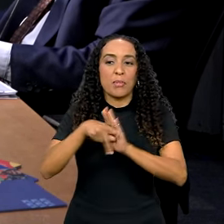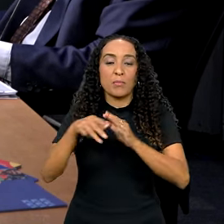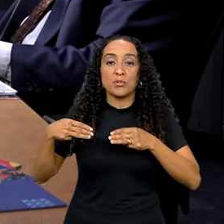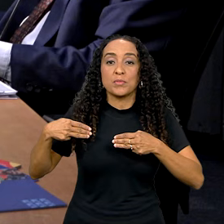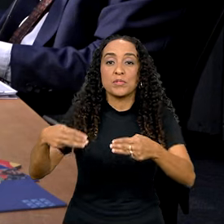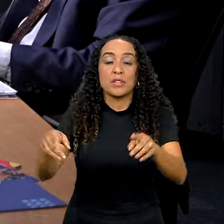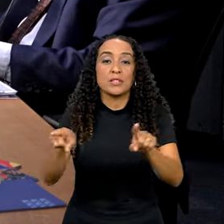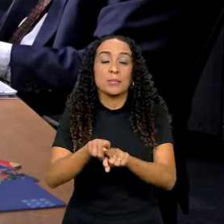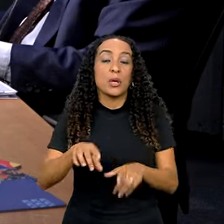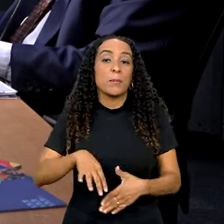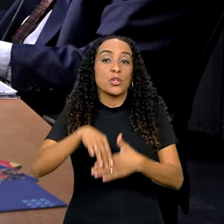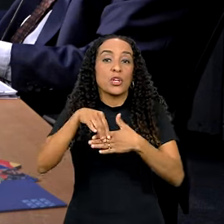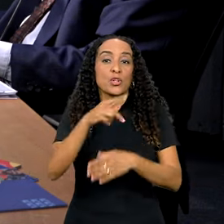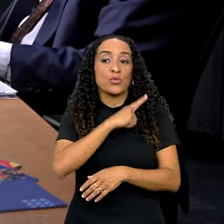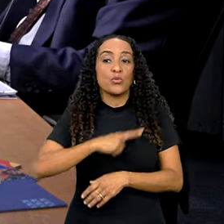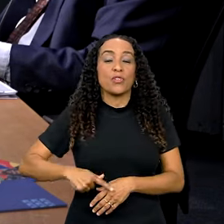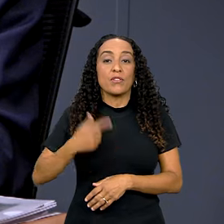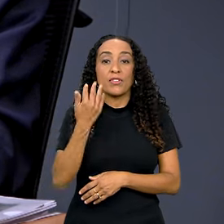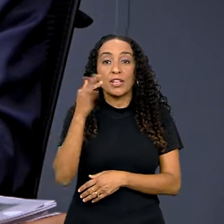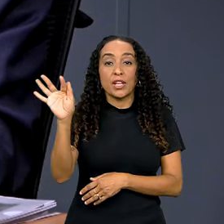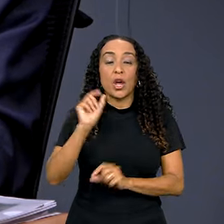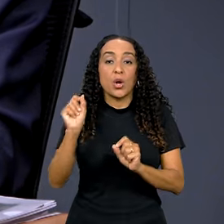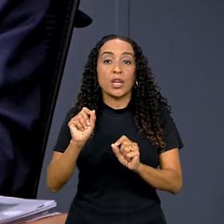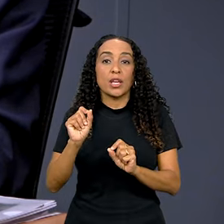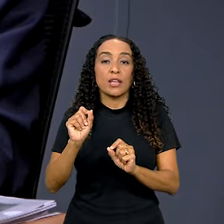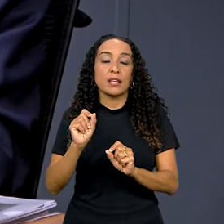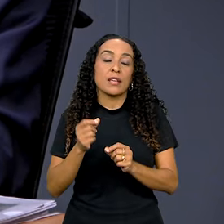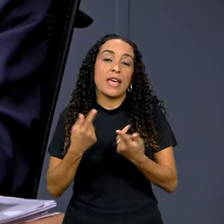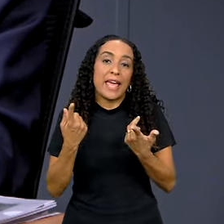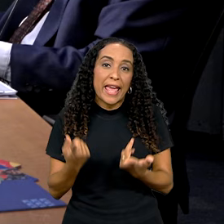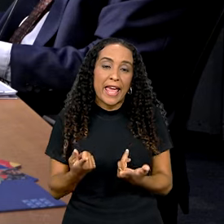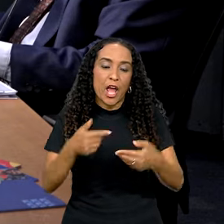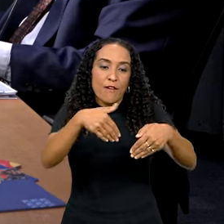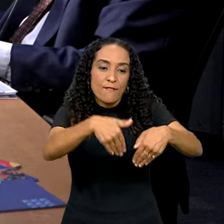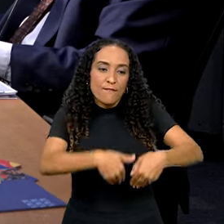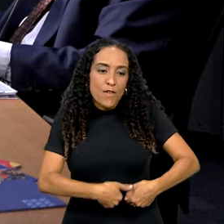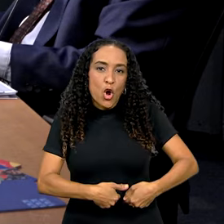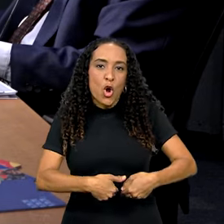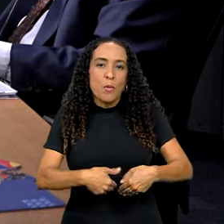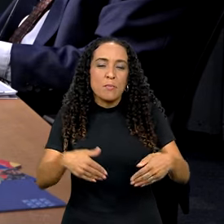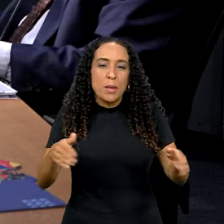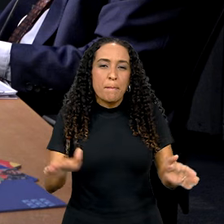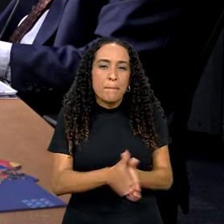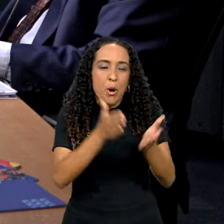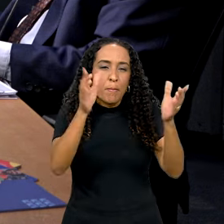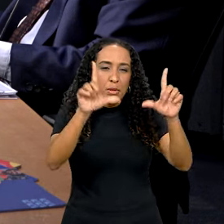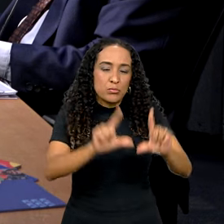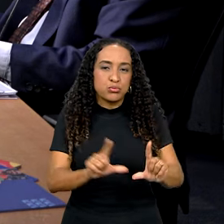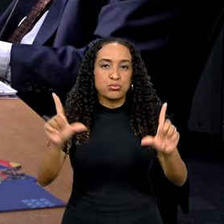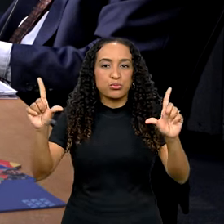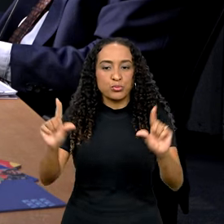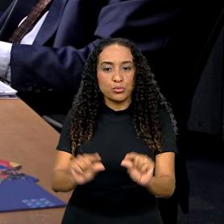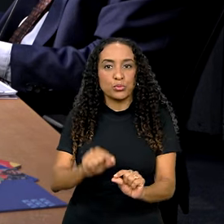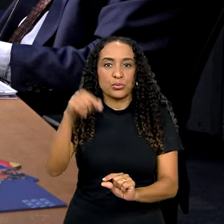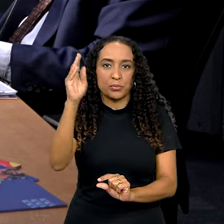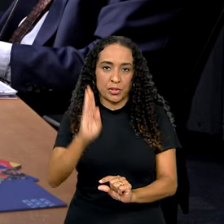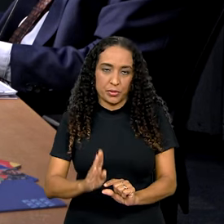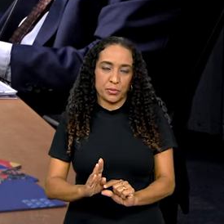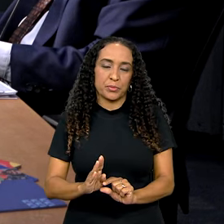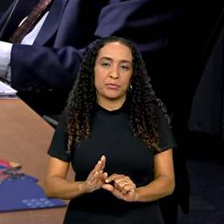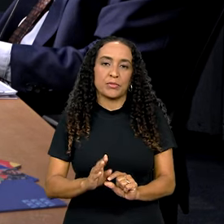ministério e também uma das prioridades do governo federal que é a redução da fome da extrema pobreza e da pobreza no Brasil